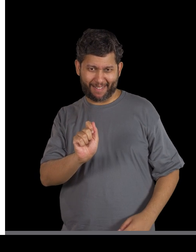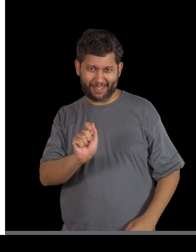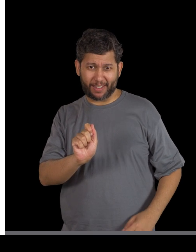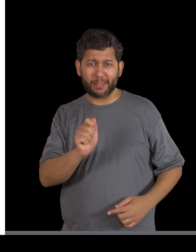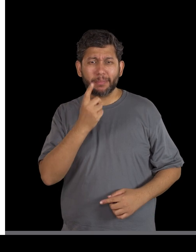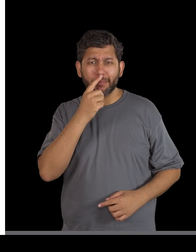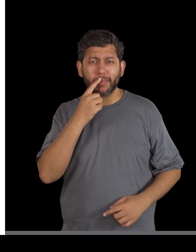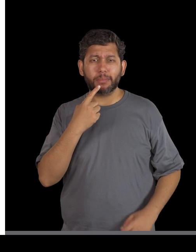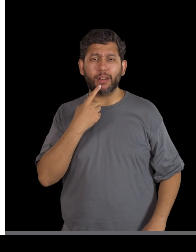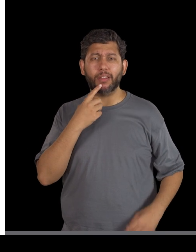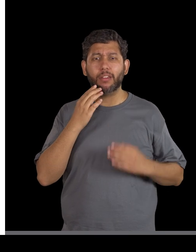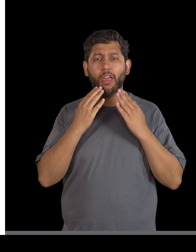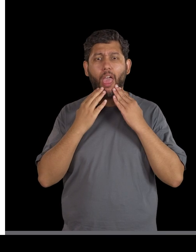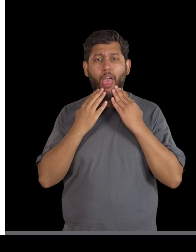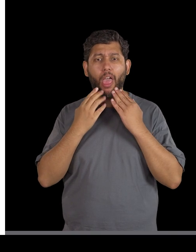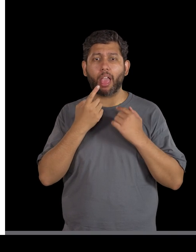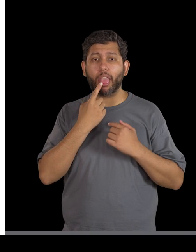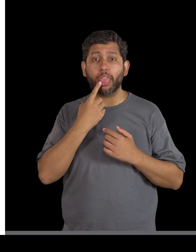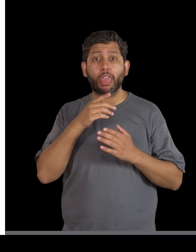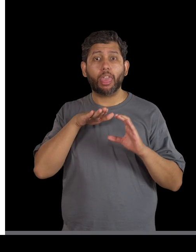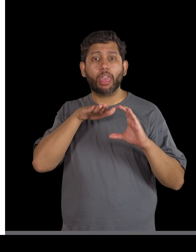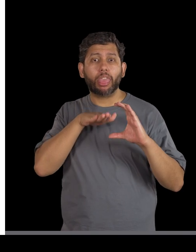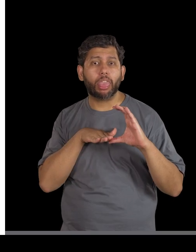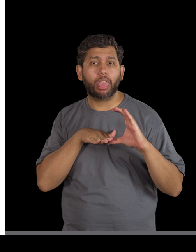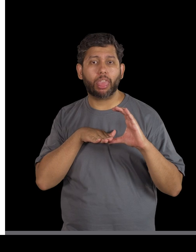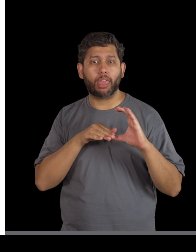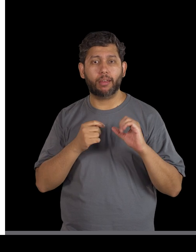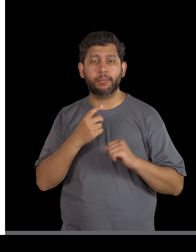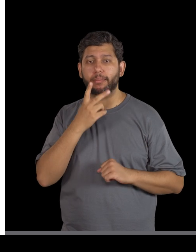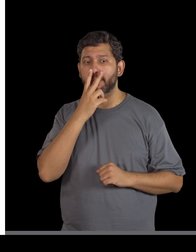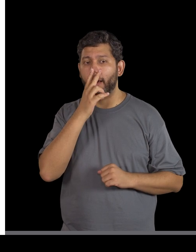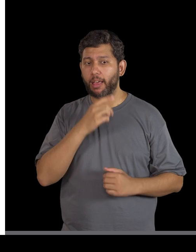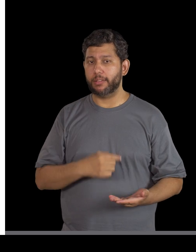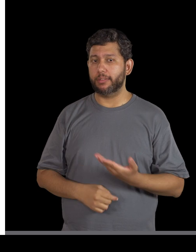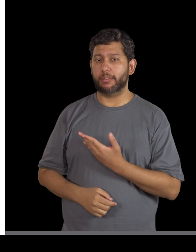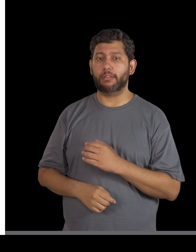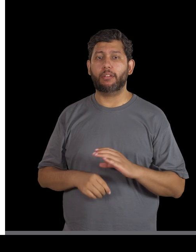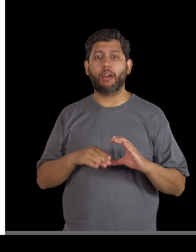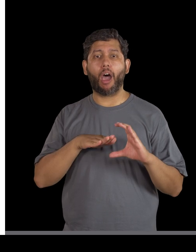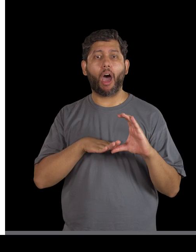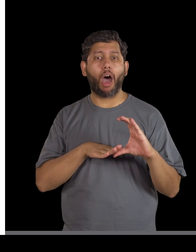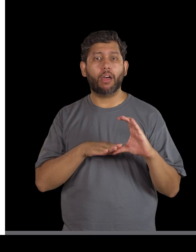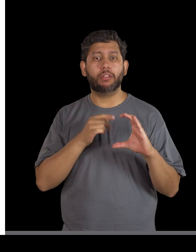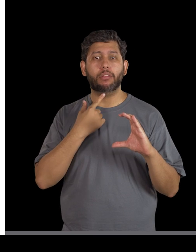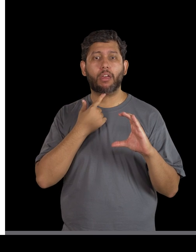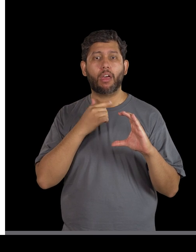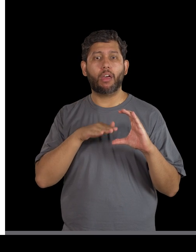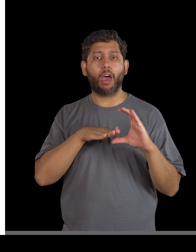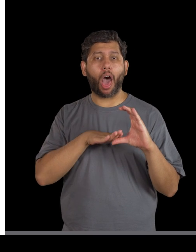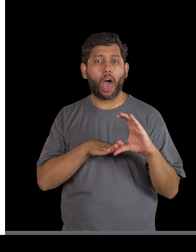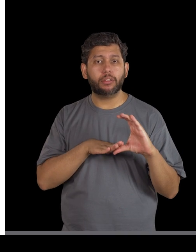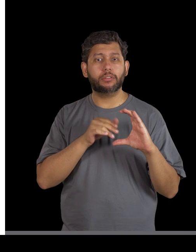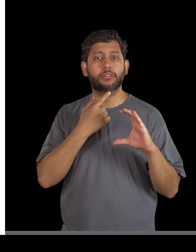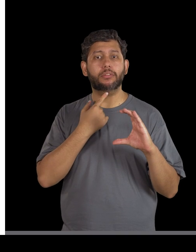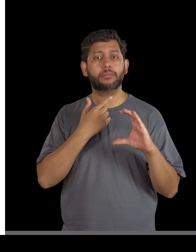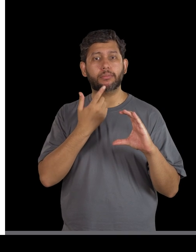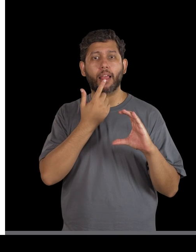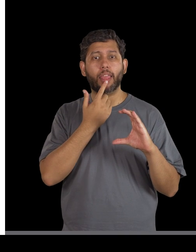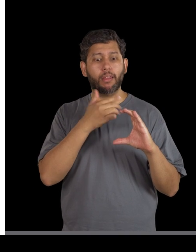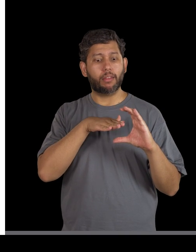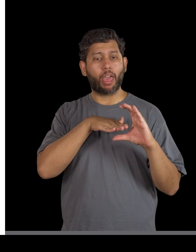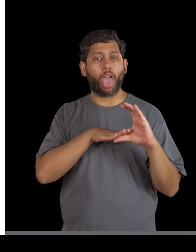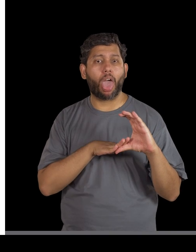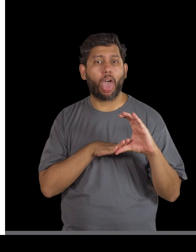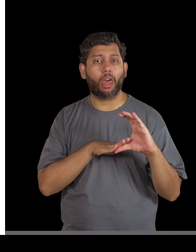pra gente, mas a boca tá mais aberta e a língua tá mais baixa, que é o de hot, né? It's so